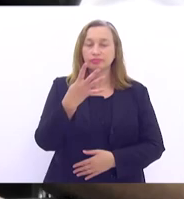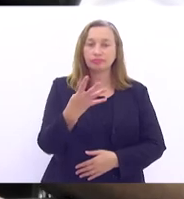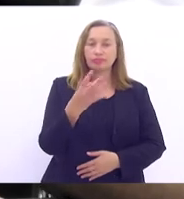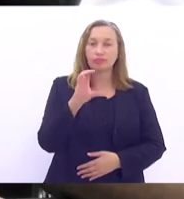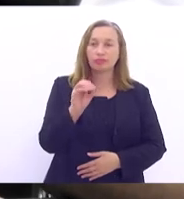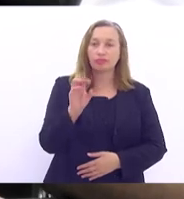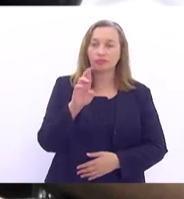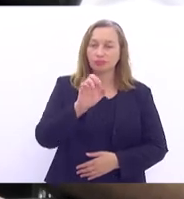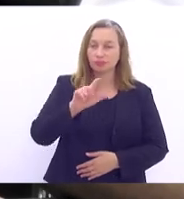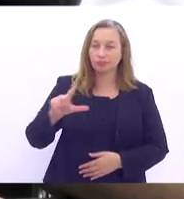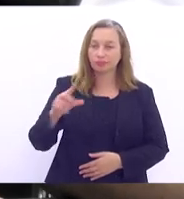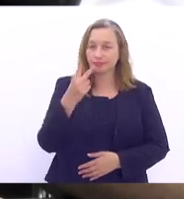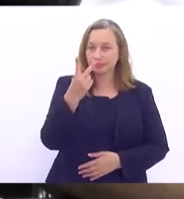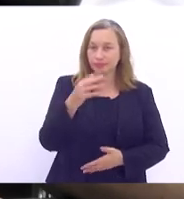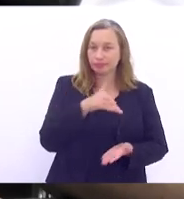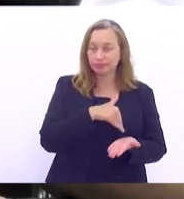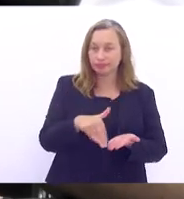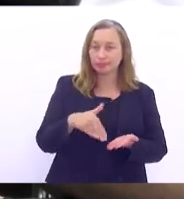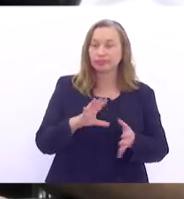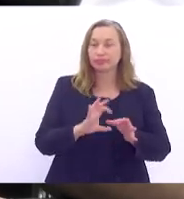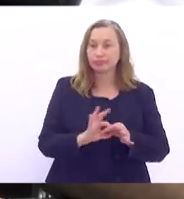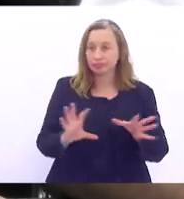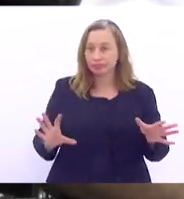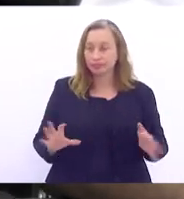secretarias, foi sancionada,